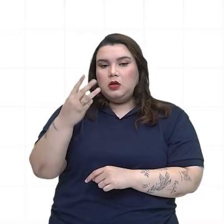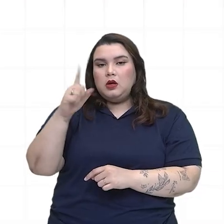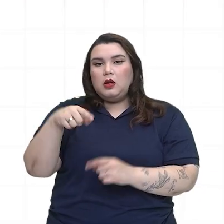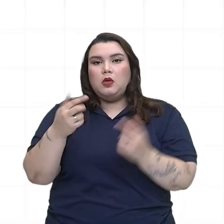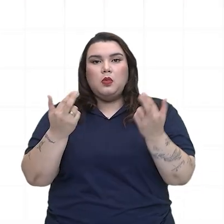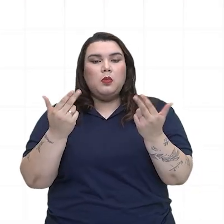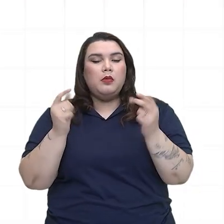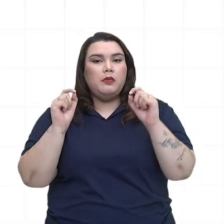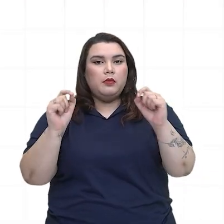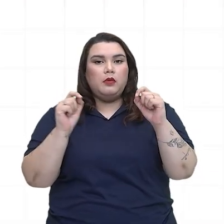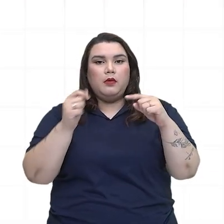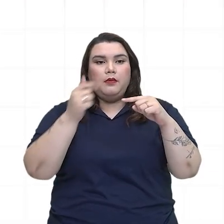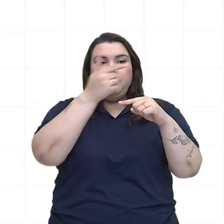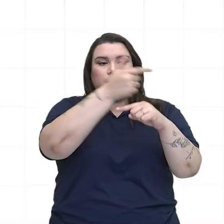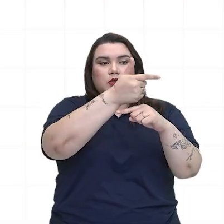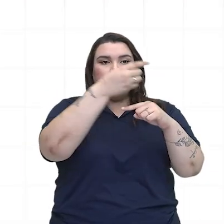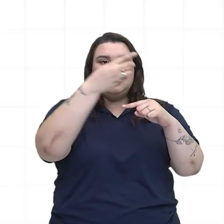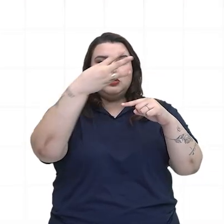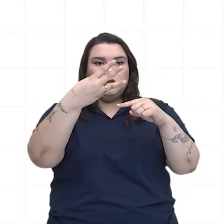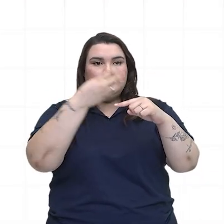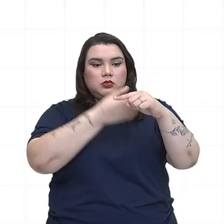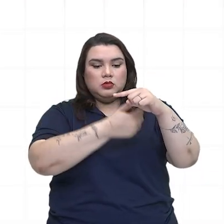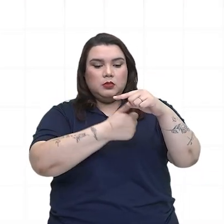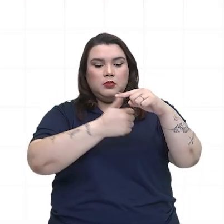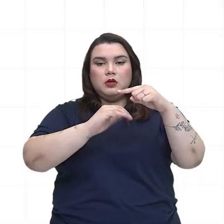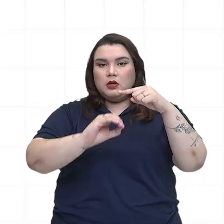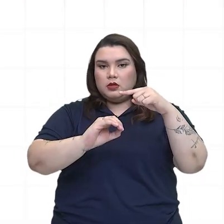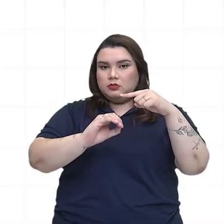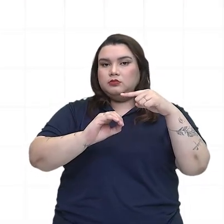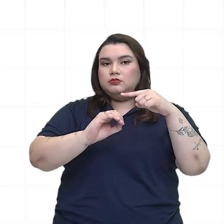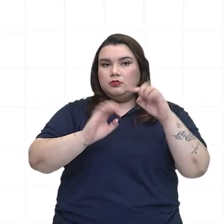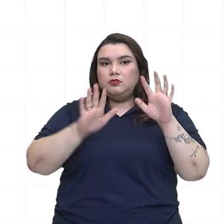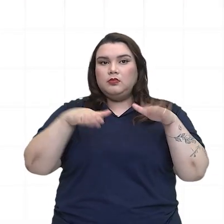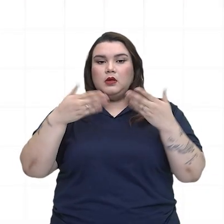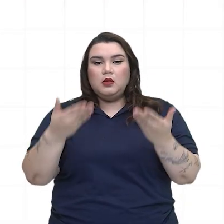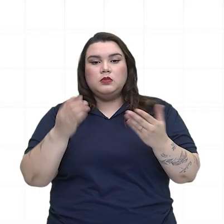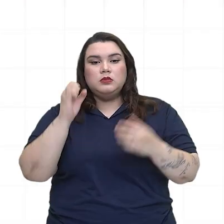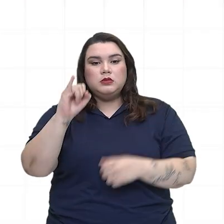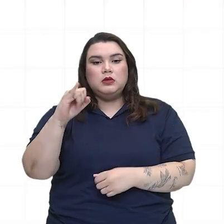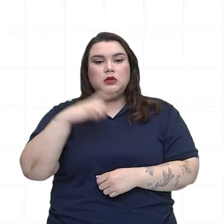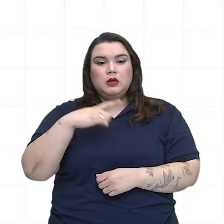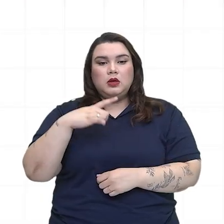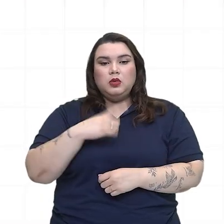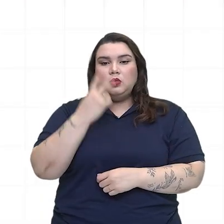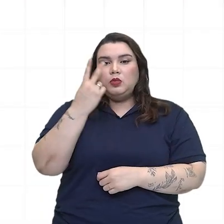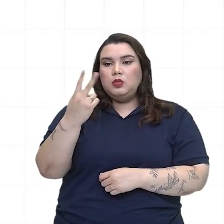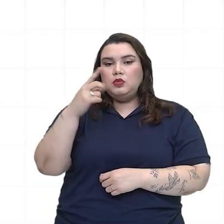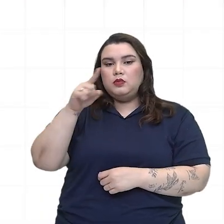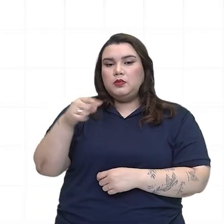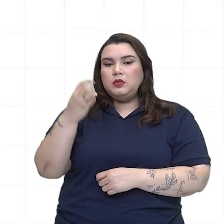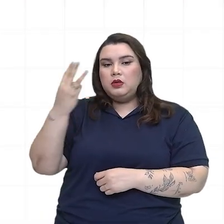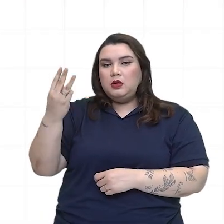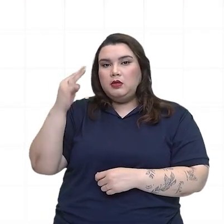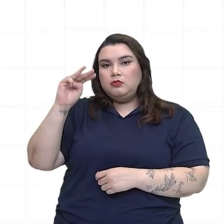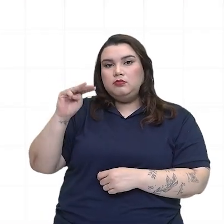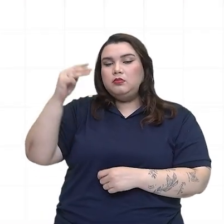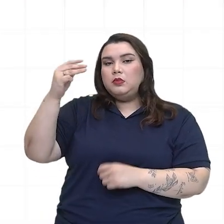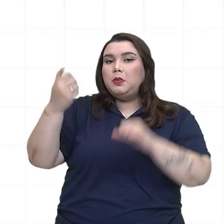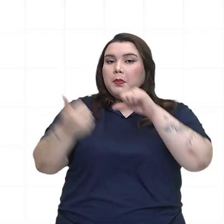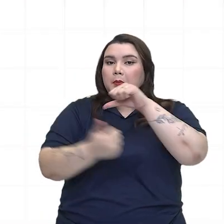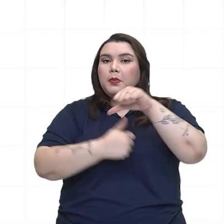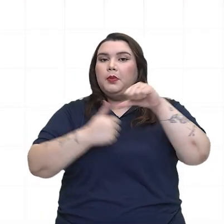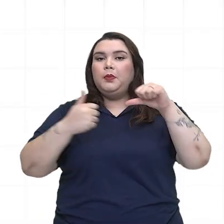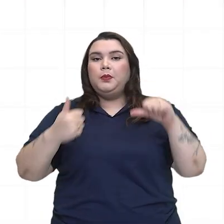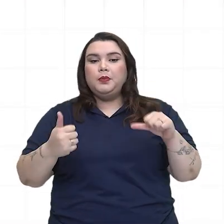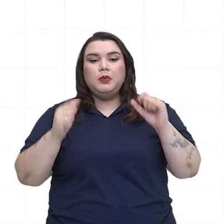que 23 sobre 10. Então, ao invés de ter 2,3 elevado a 3, a gente vai